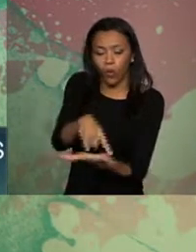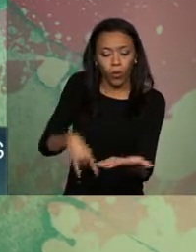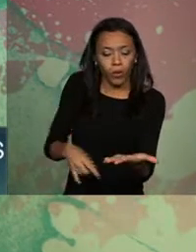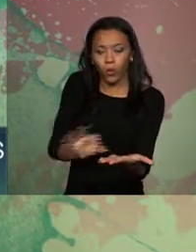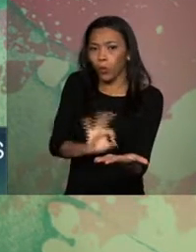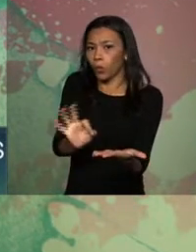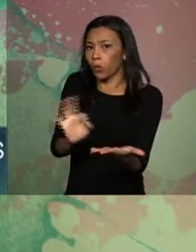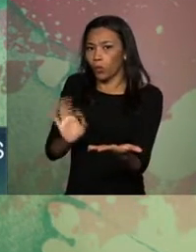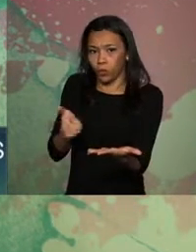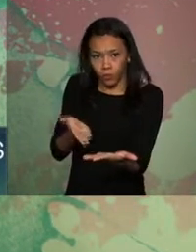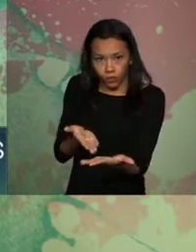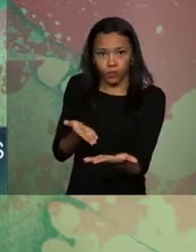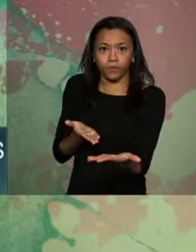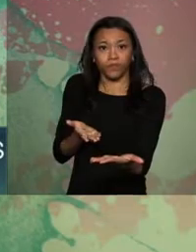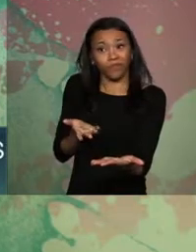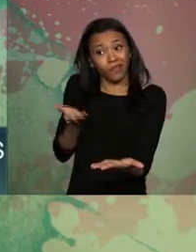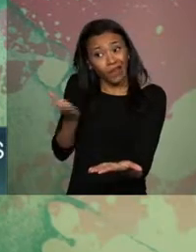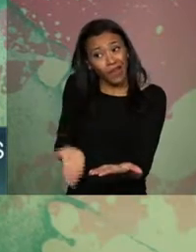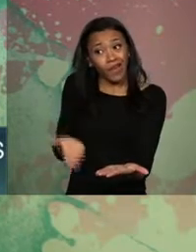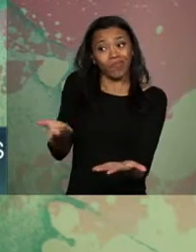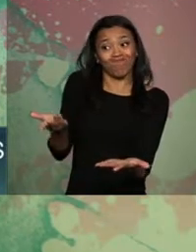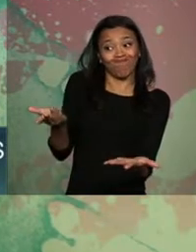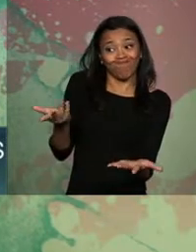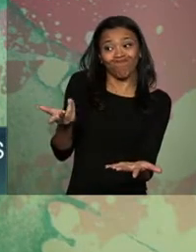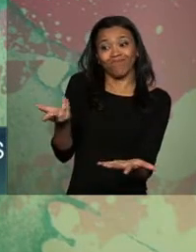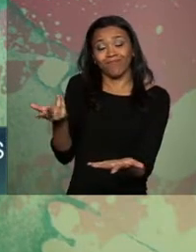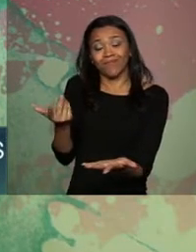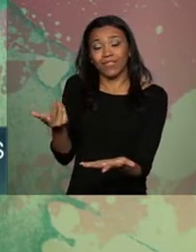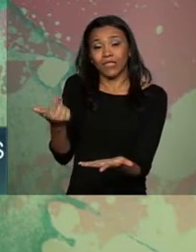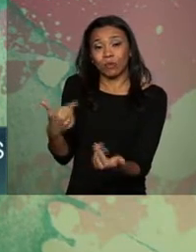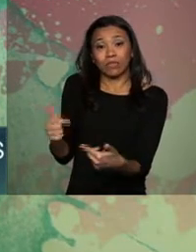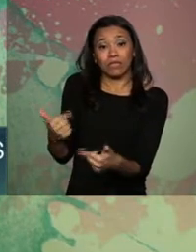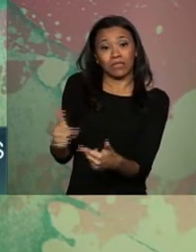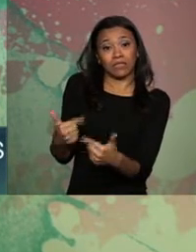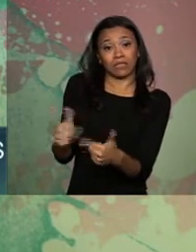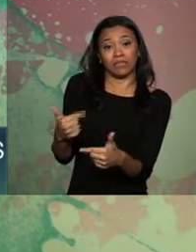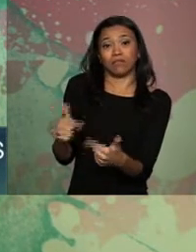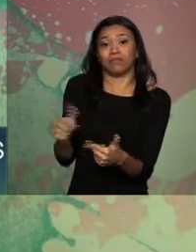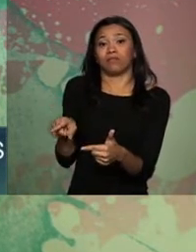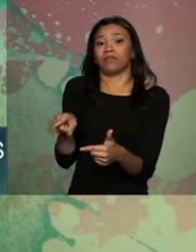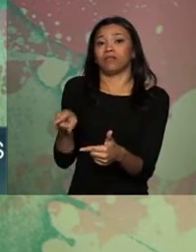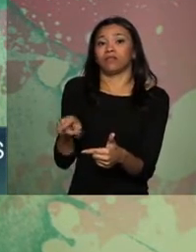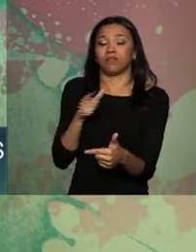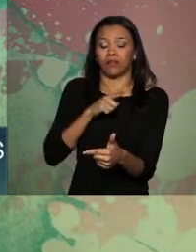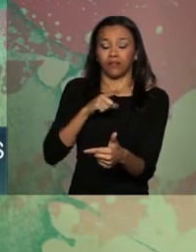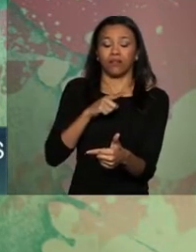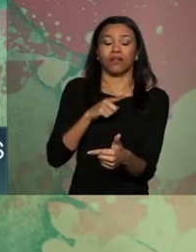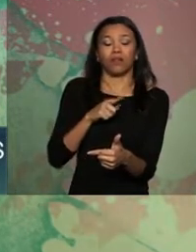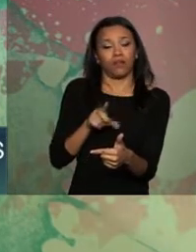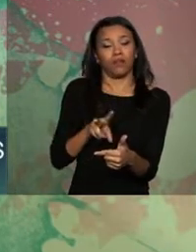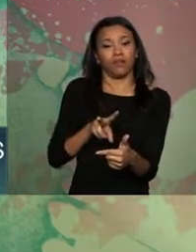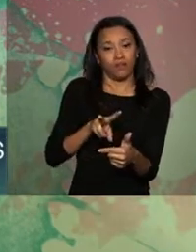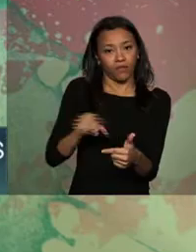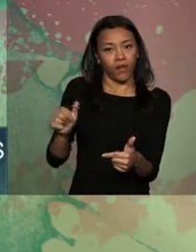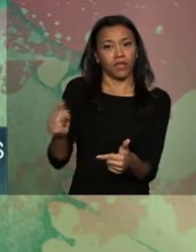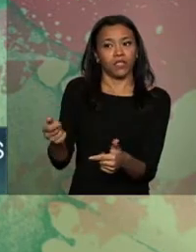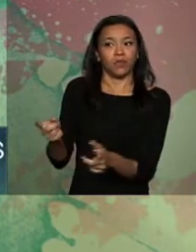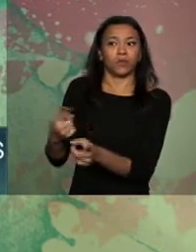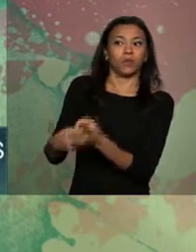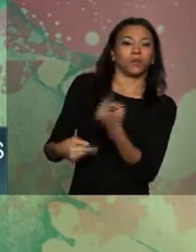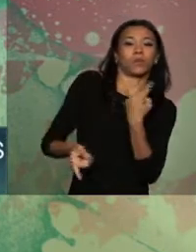ele tem é um negócio que vai, de fato, fazê-lo